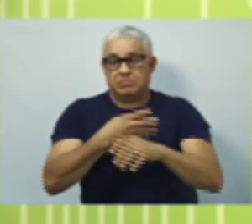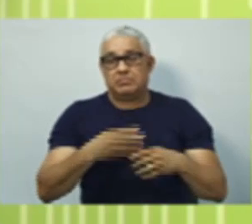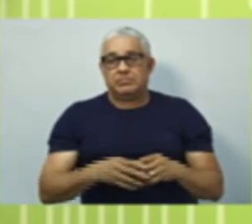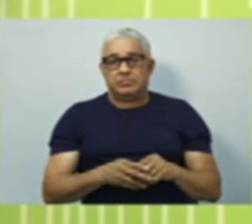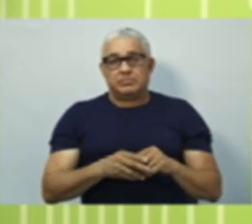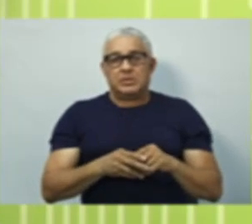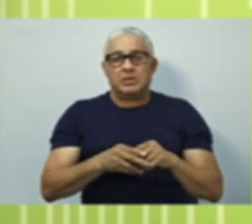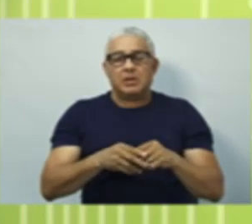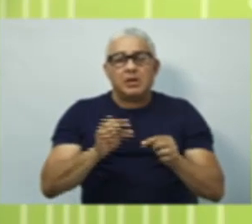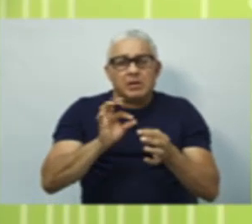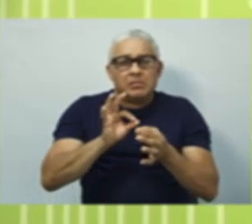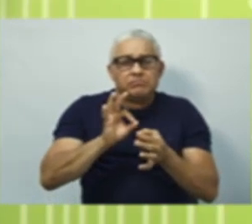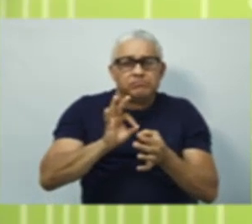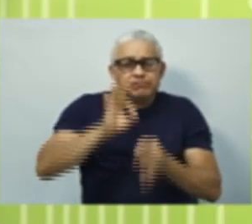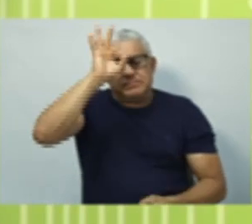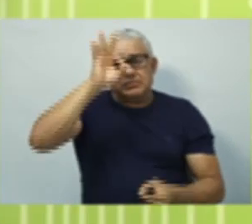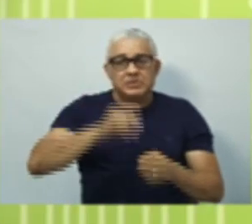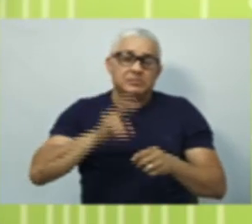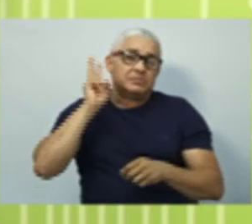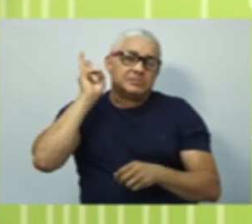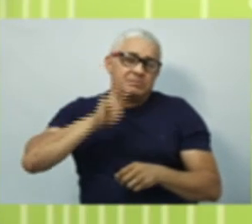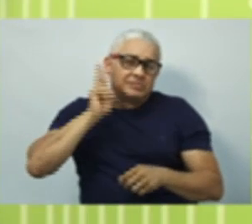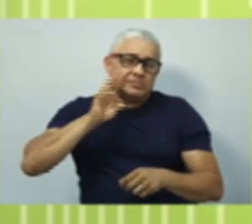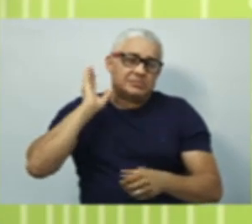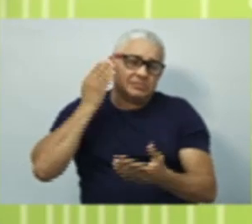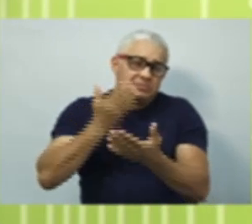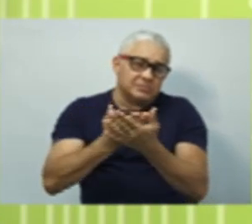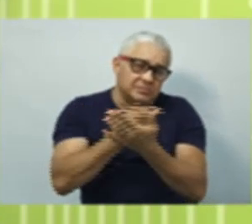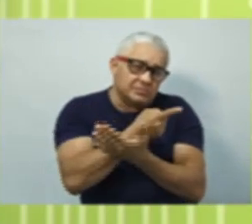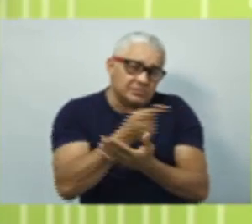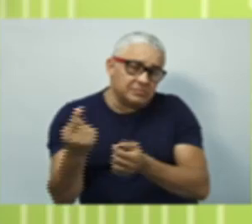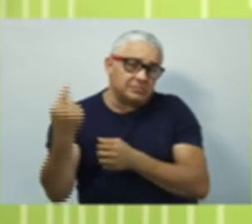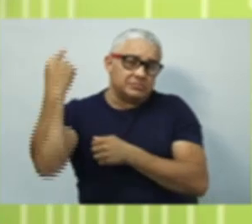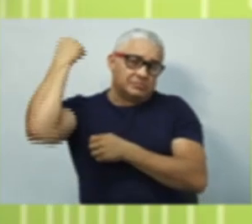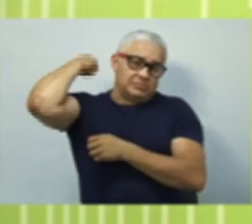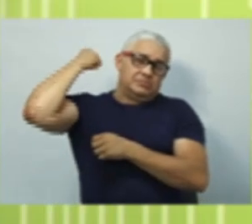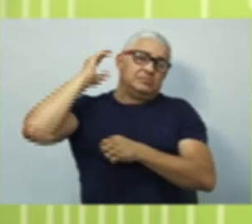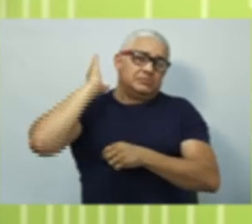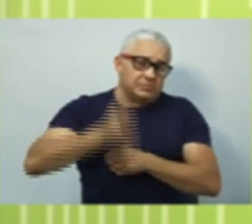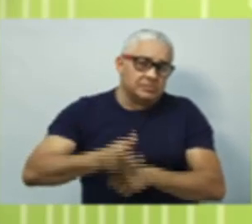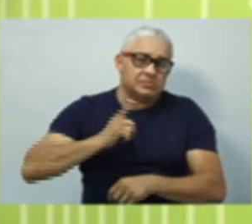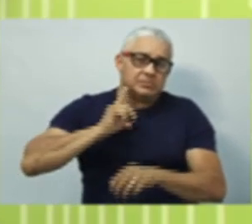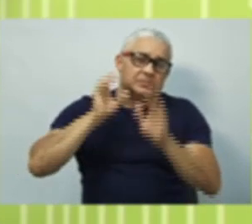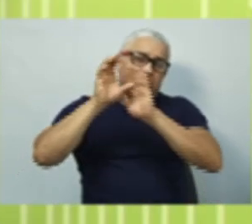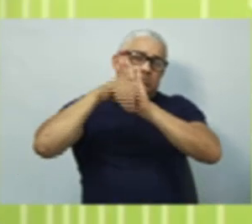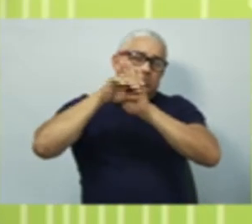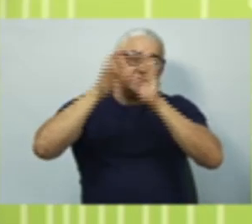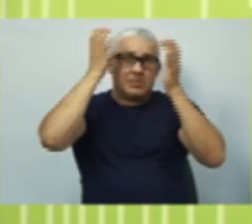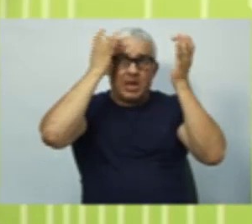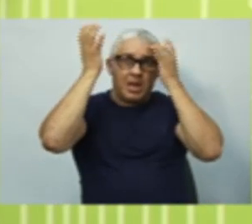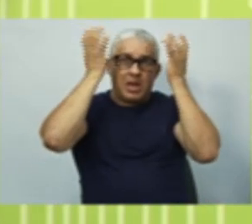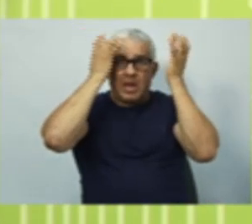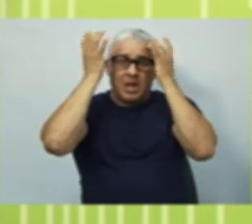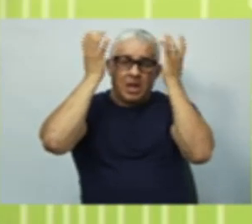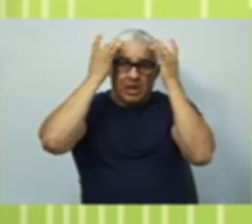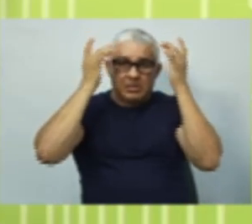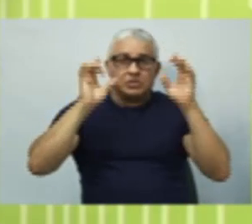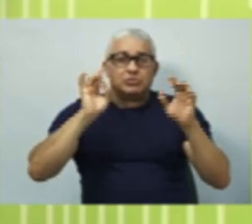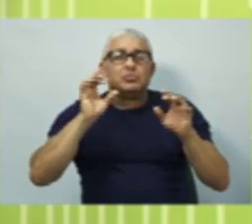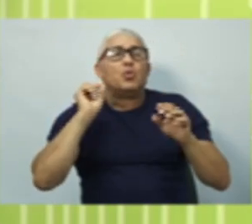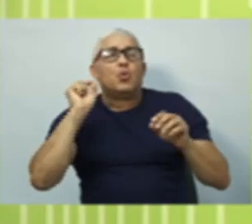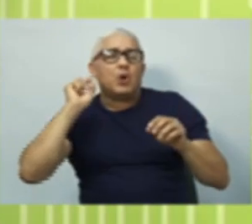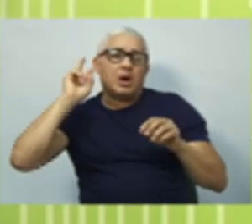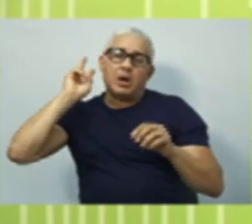pouquinho, relembrar você que já estudou durante a semana, que já tem os conceitos tudo fresquinho aí na mente, só para